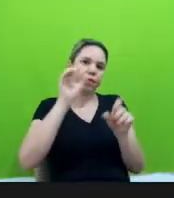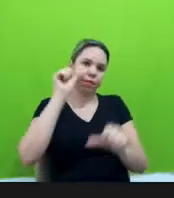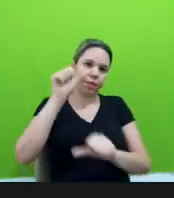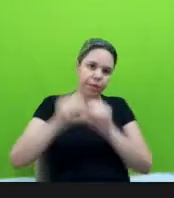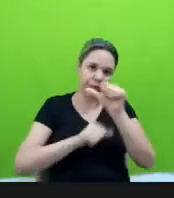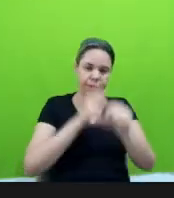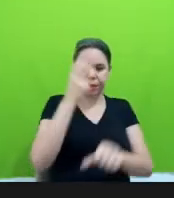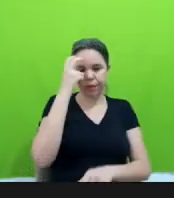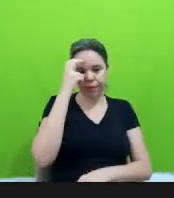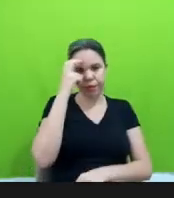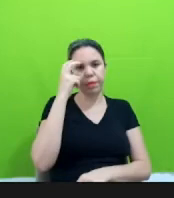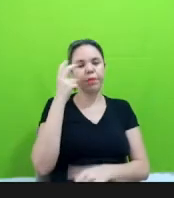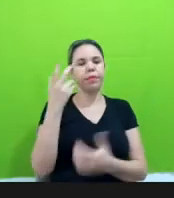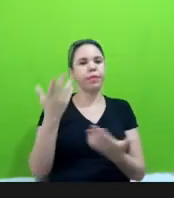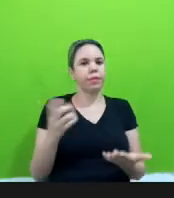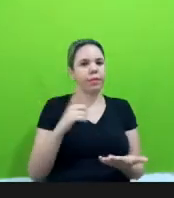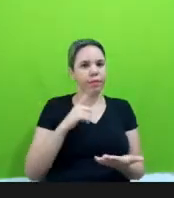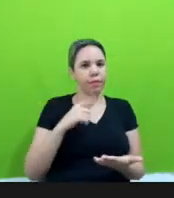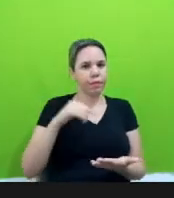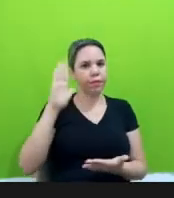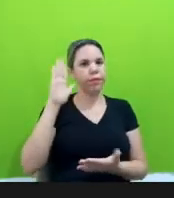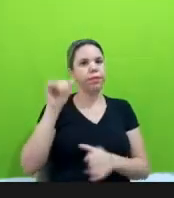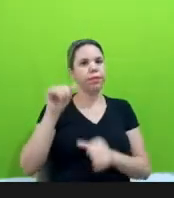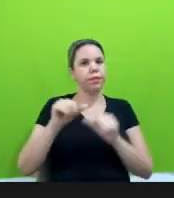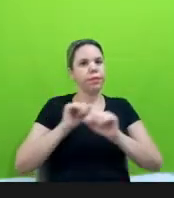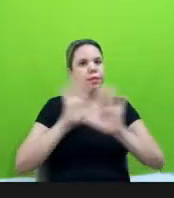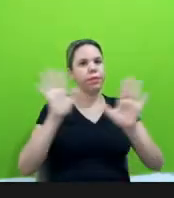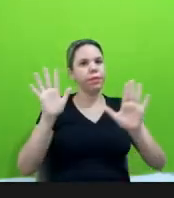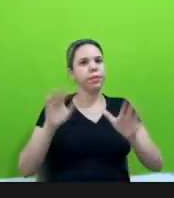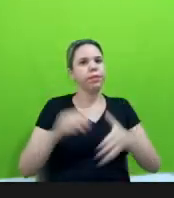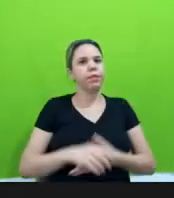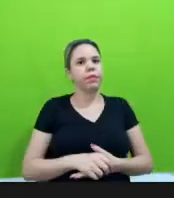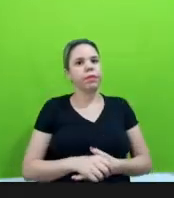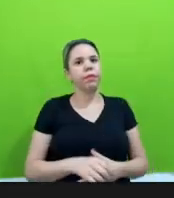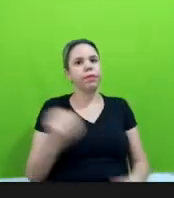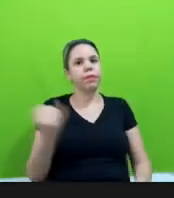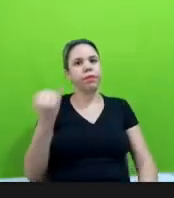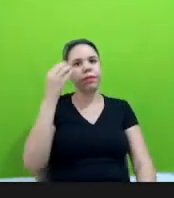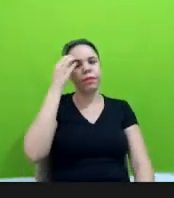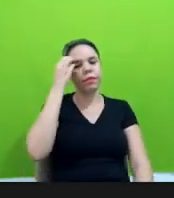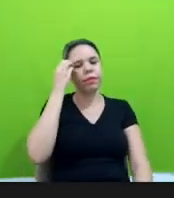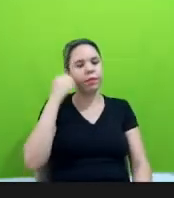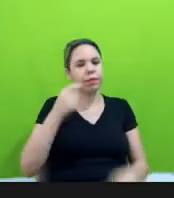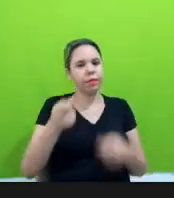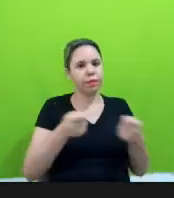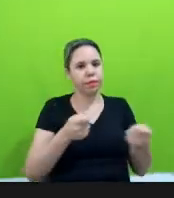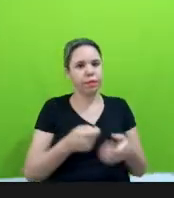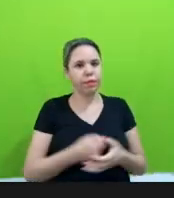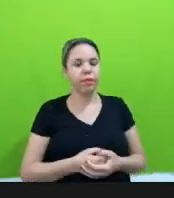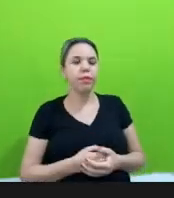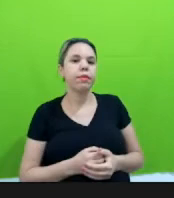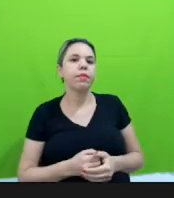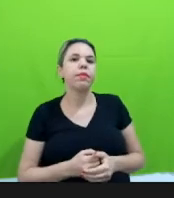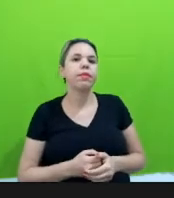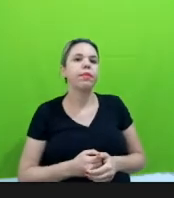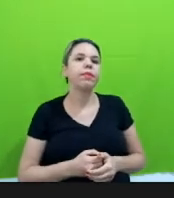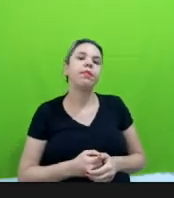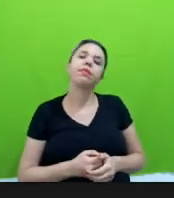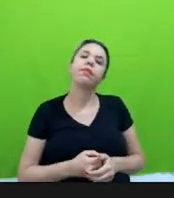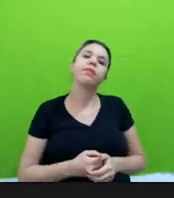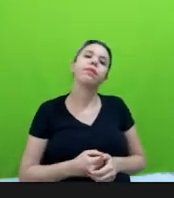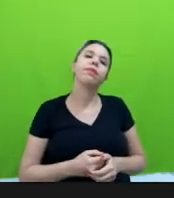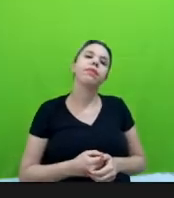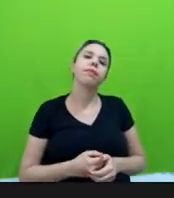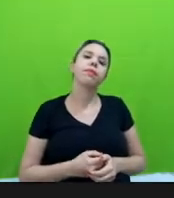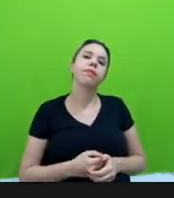cultura acaba tendo um efeito nessa transparência, né, que é bem importante para o controle social. E só para destacar um último